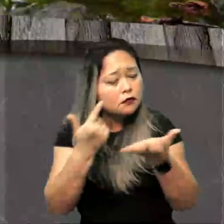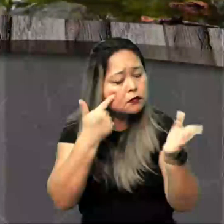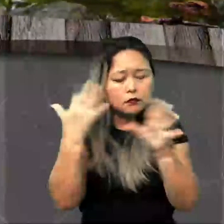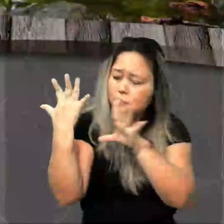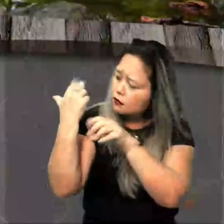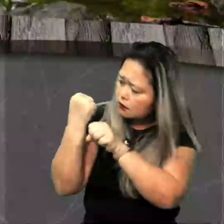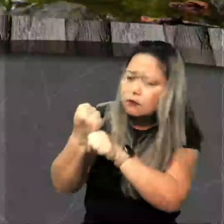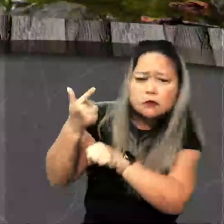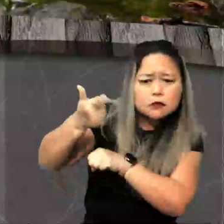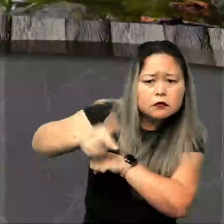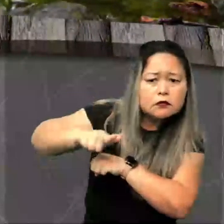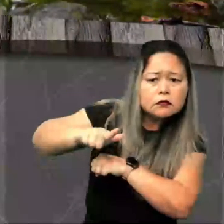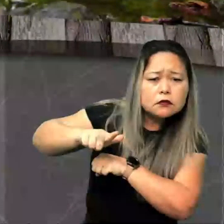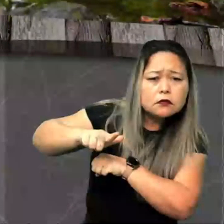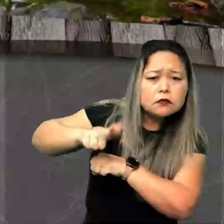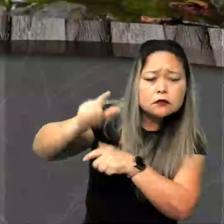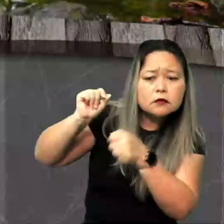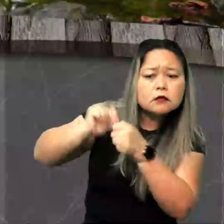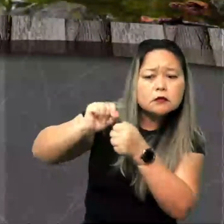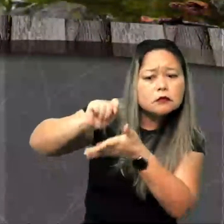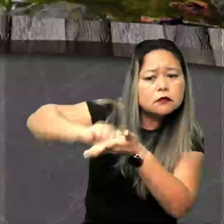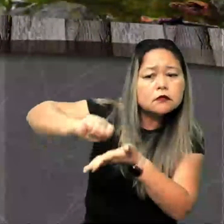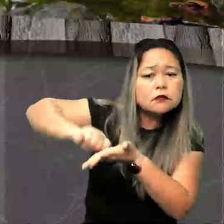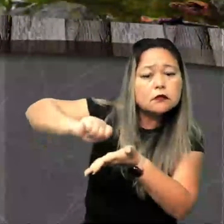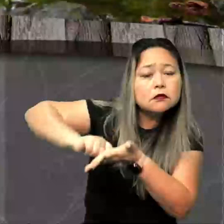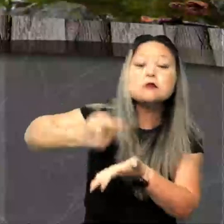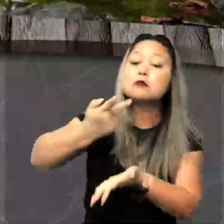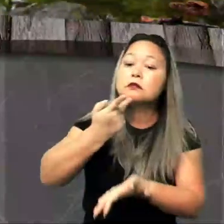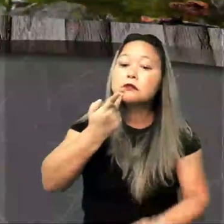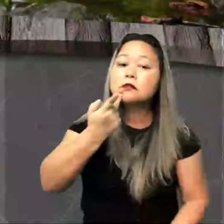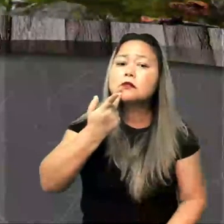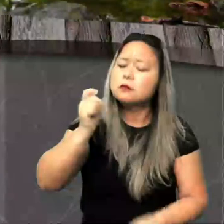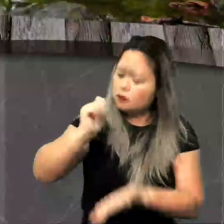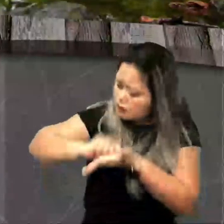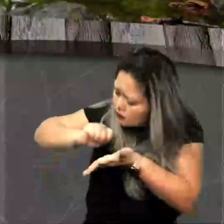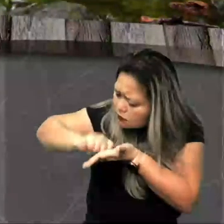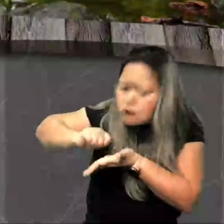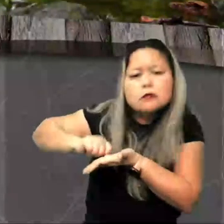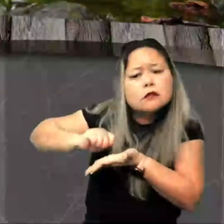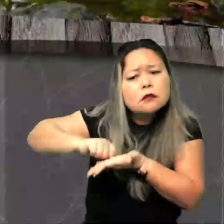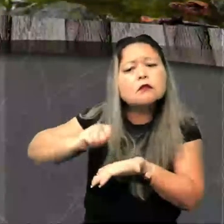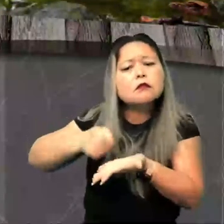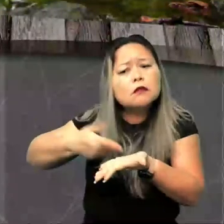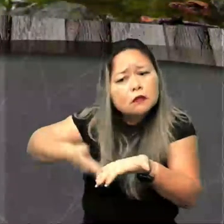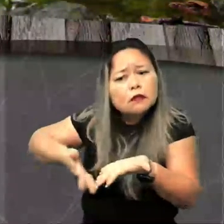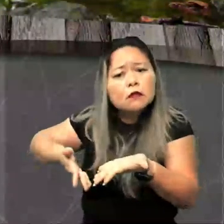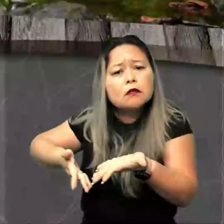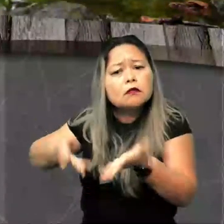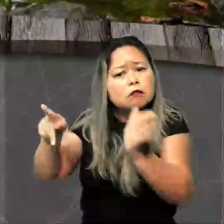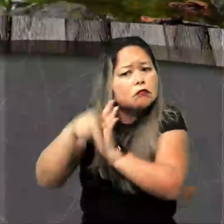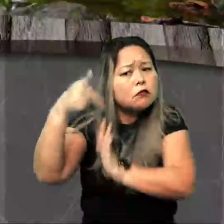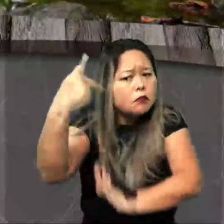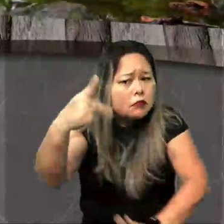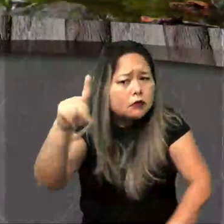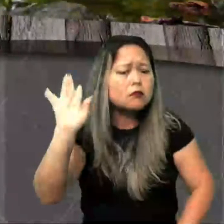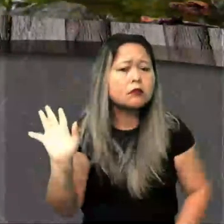revisão novamente e faça suas anotações. Eu sempre falo isso, né? Faz as suas anotações, seus registros, né?